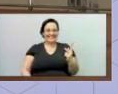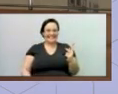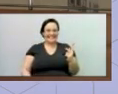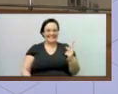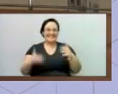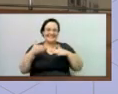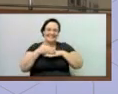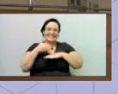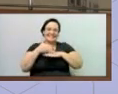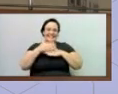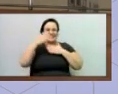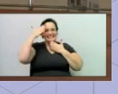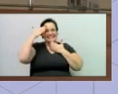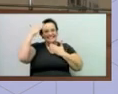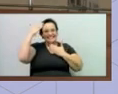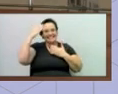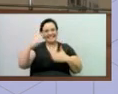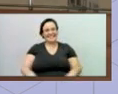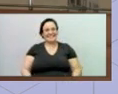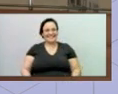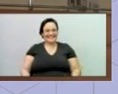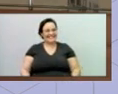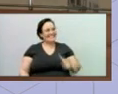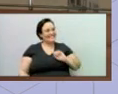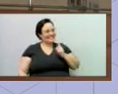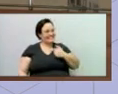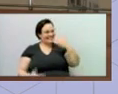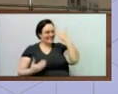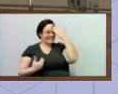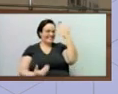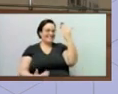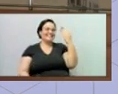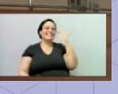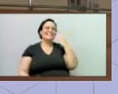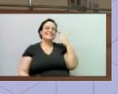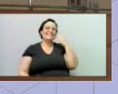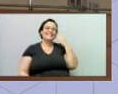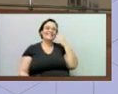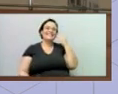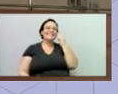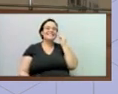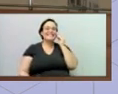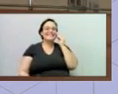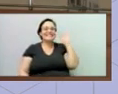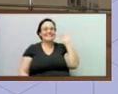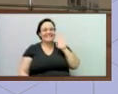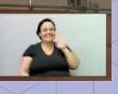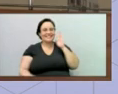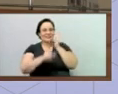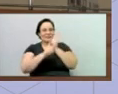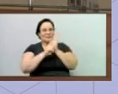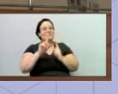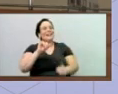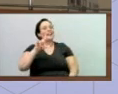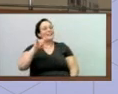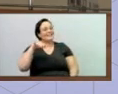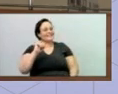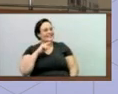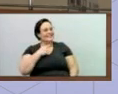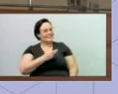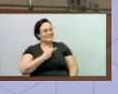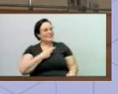Valeu muito a gente que agradece aí a oportunidade foi bacana te encontrar Elena tiver trabalhar juntos viu olha aí